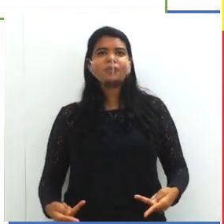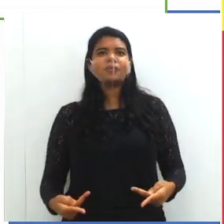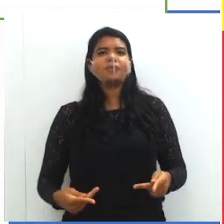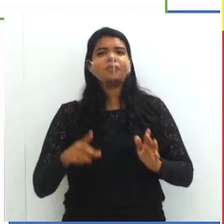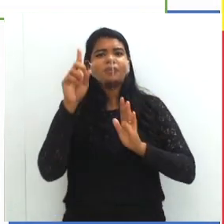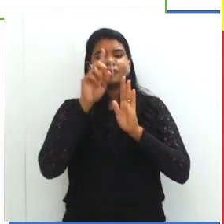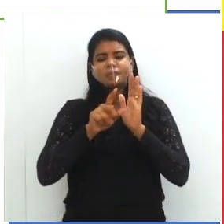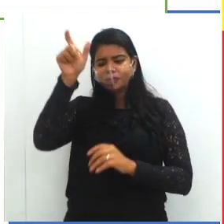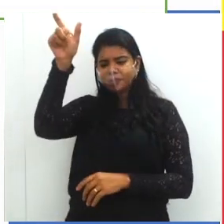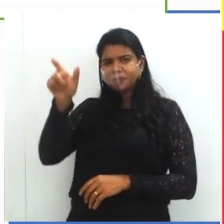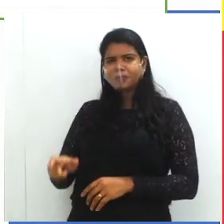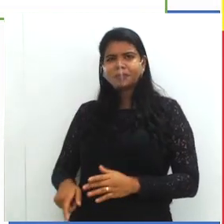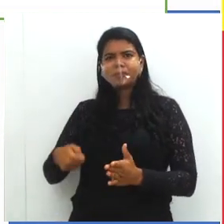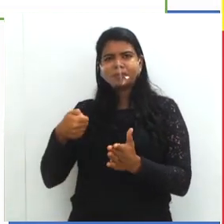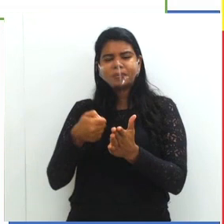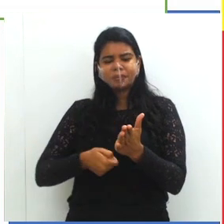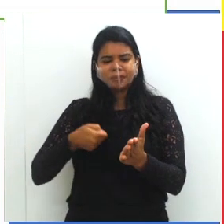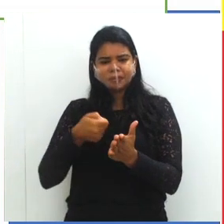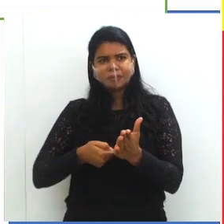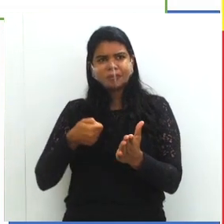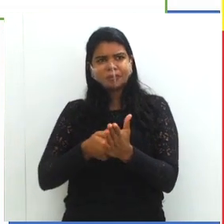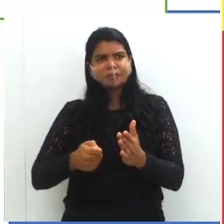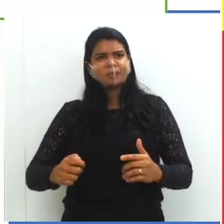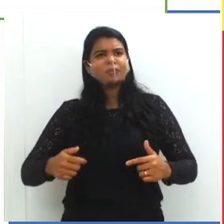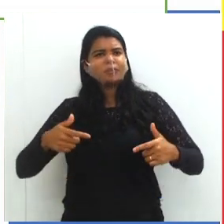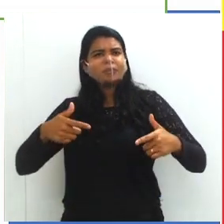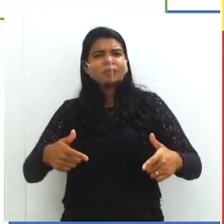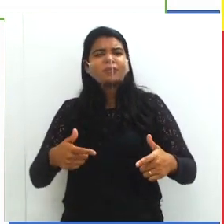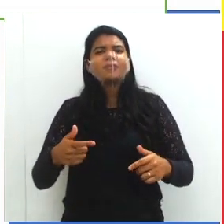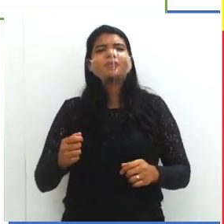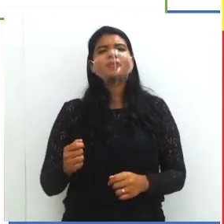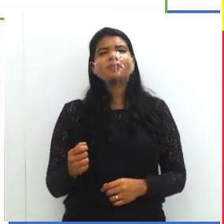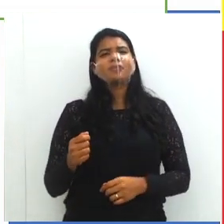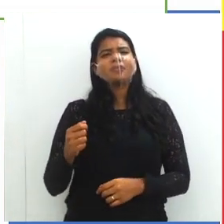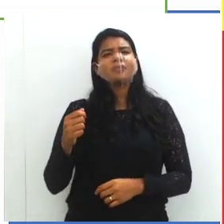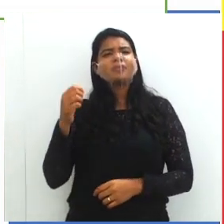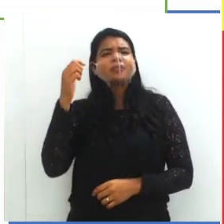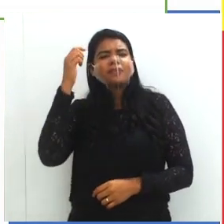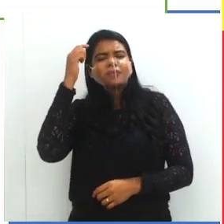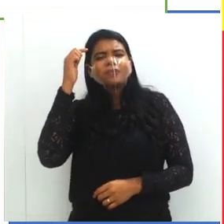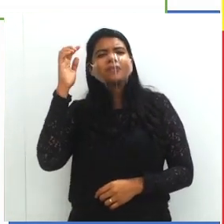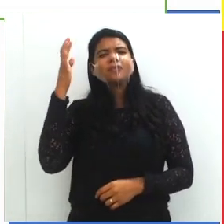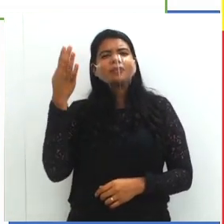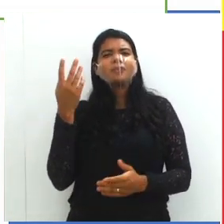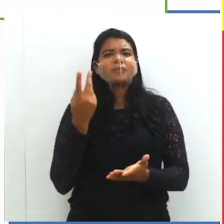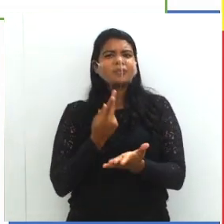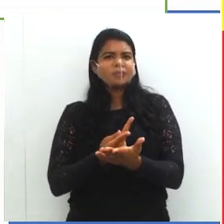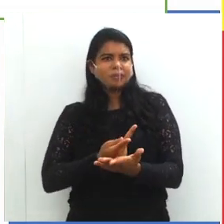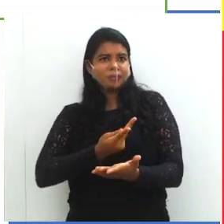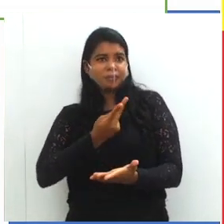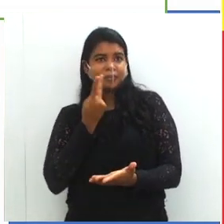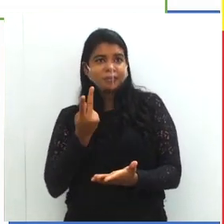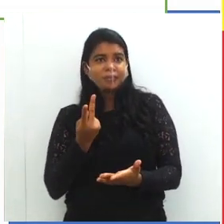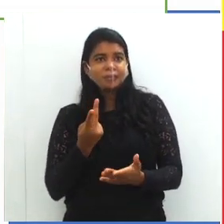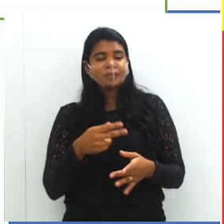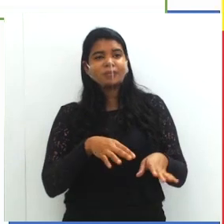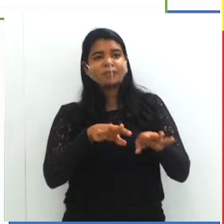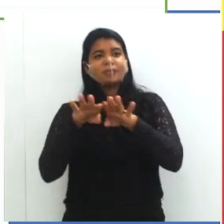os direitos da pessoa, são frutos da luta pelo reconhecimento, realização